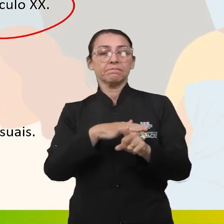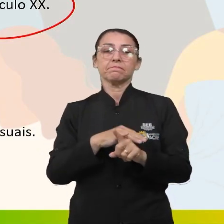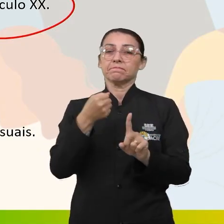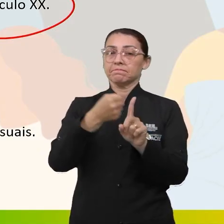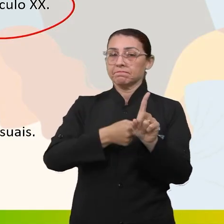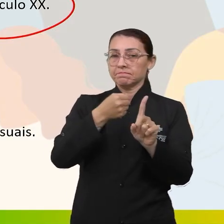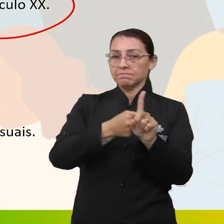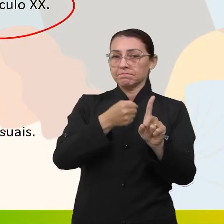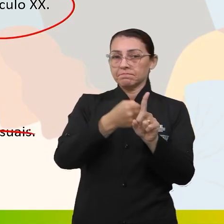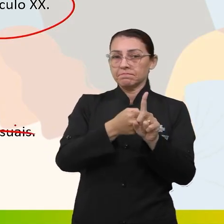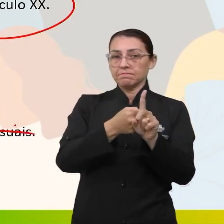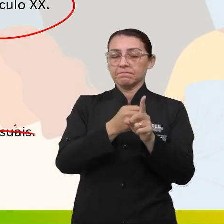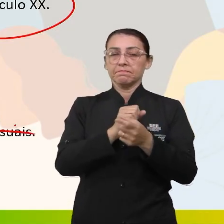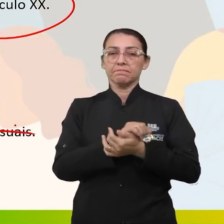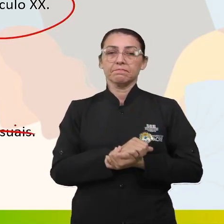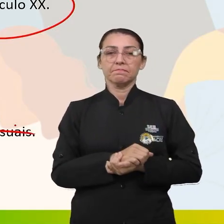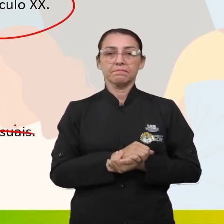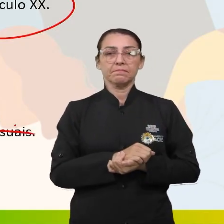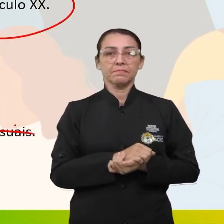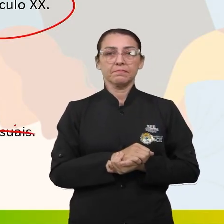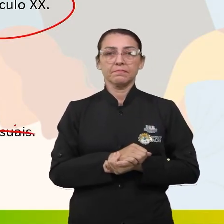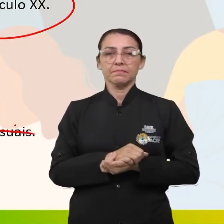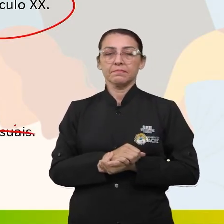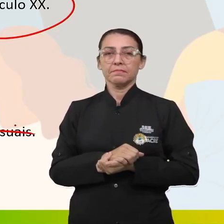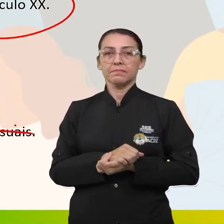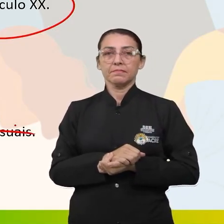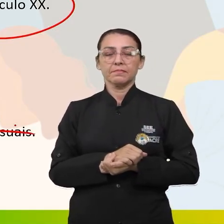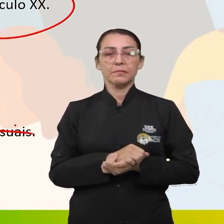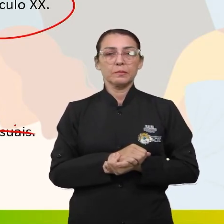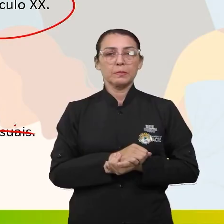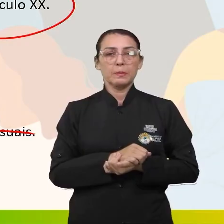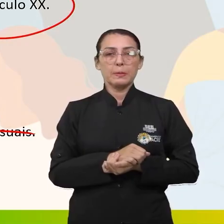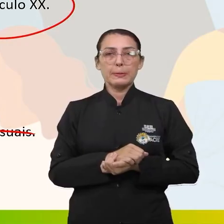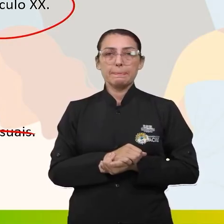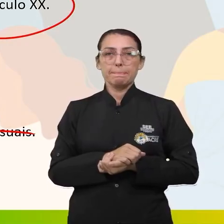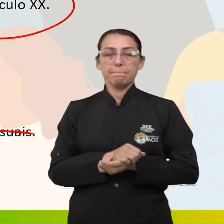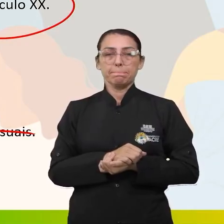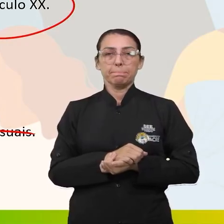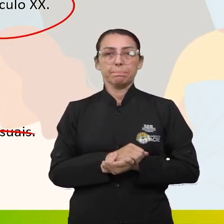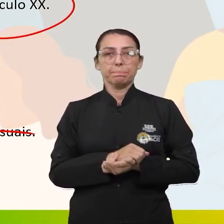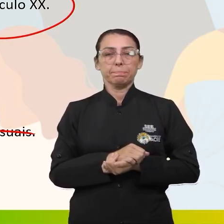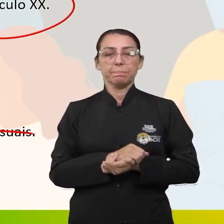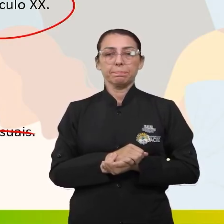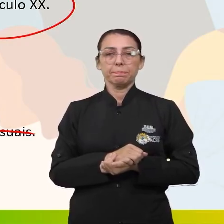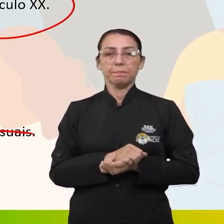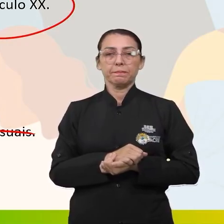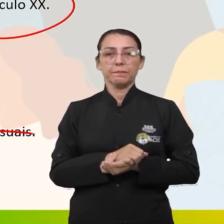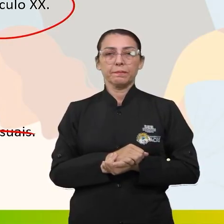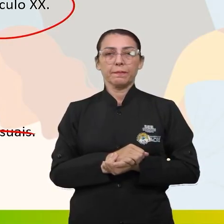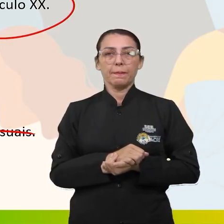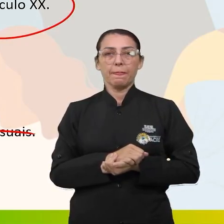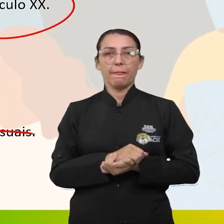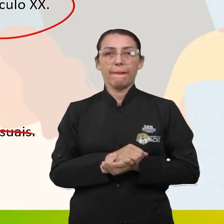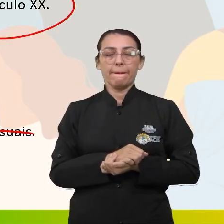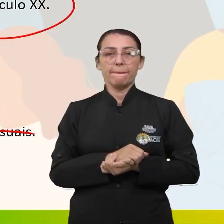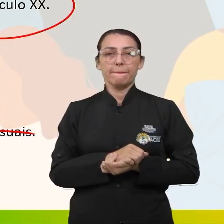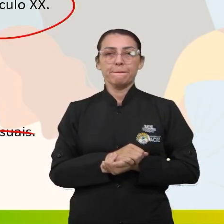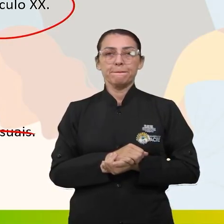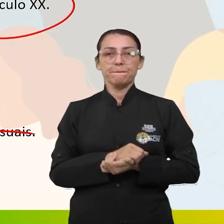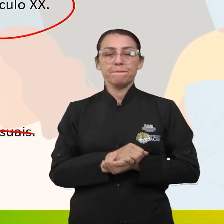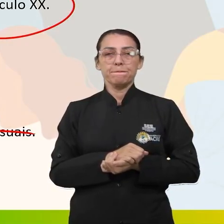impacto na música e também na culinária, enfim, em várias outras formas